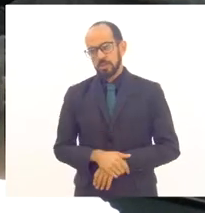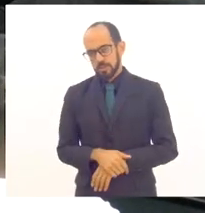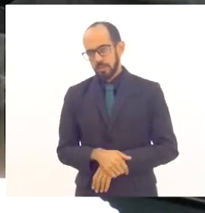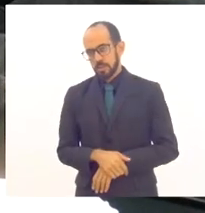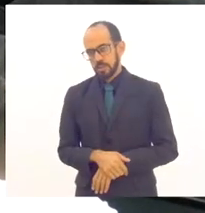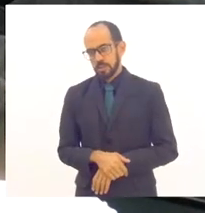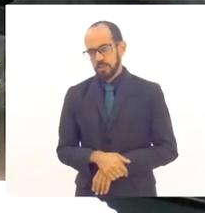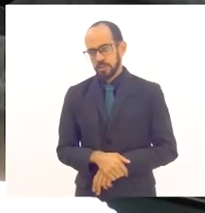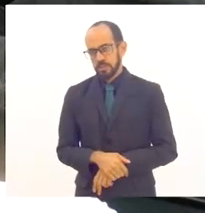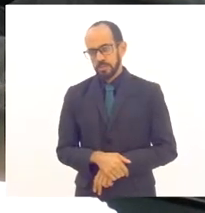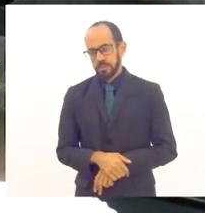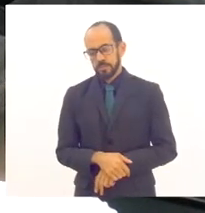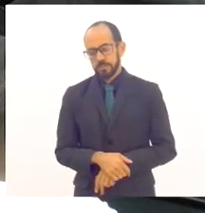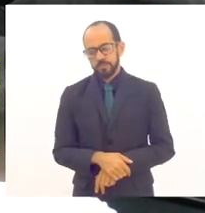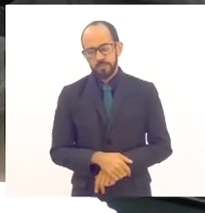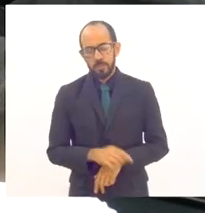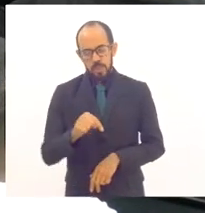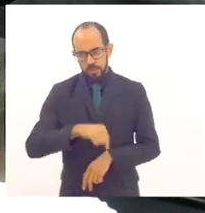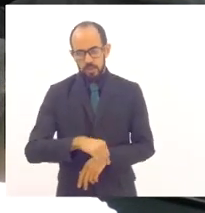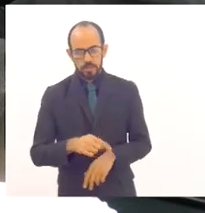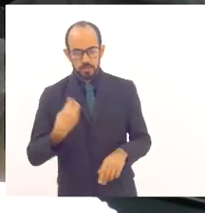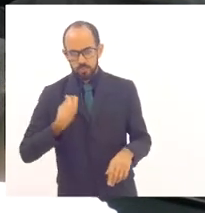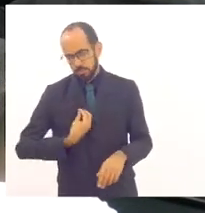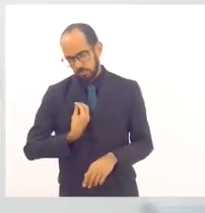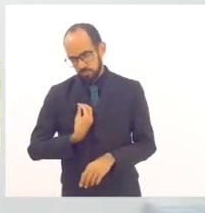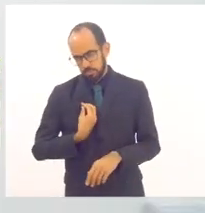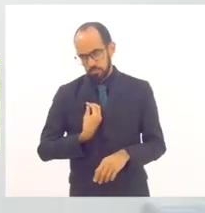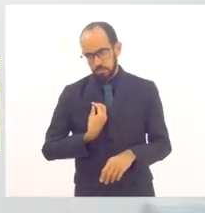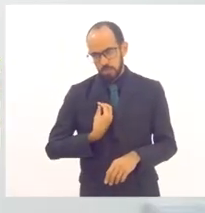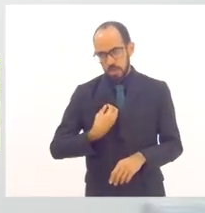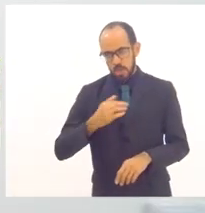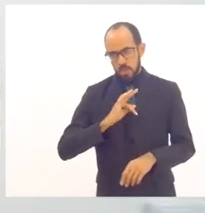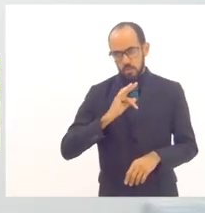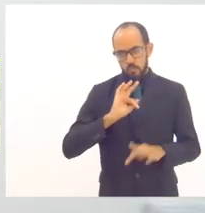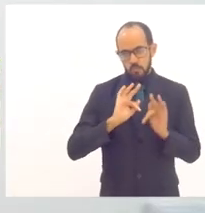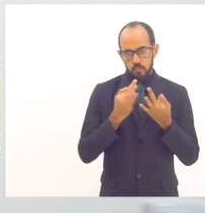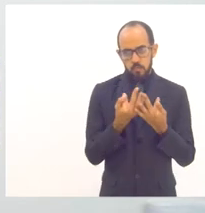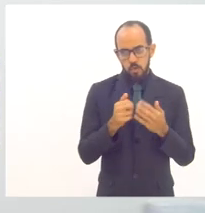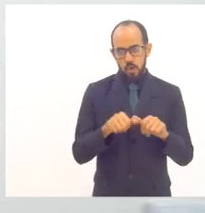Mestre Mulato. Está aqui. Fórum de Capoeira de Niterói.